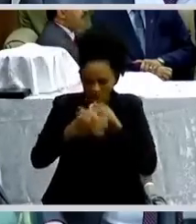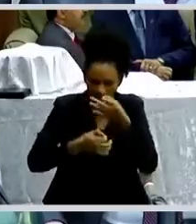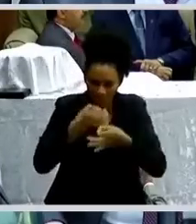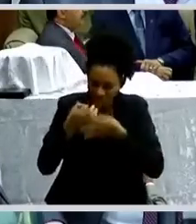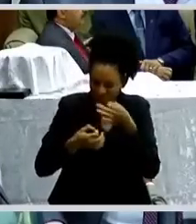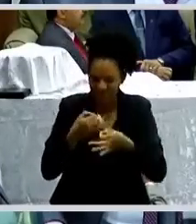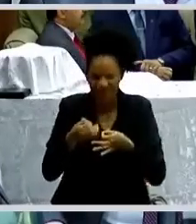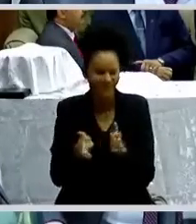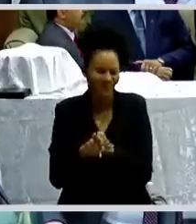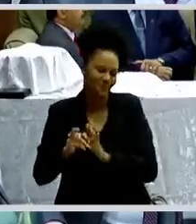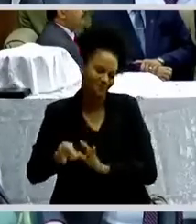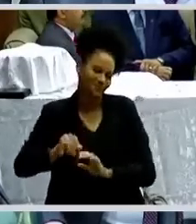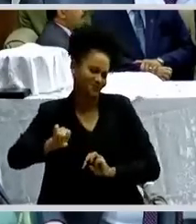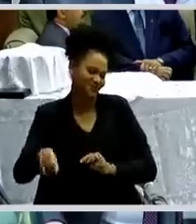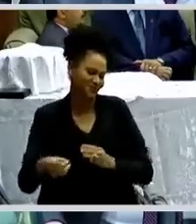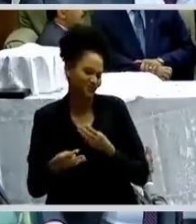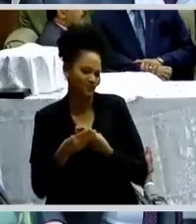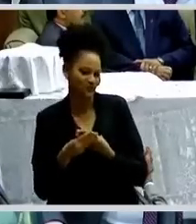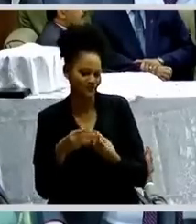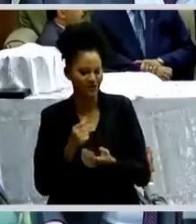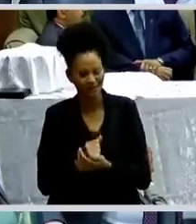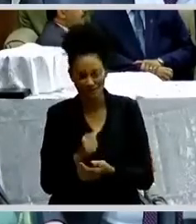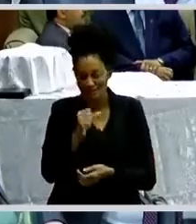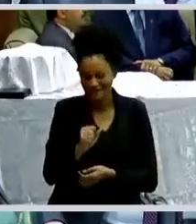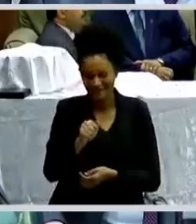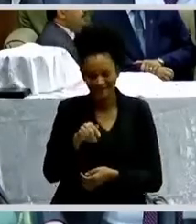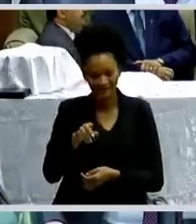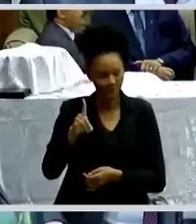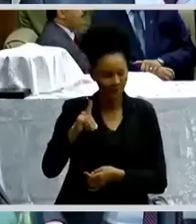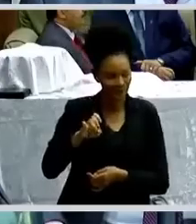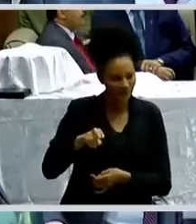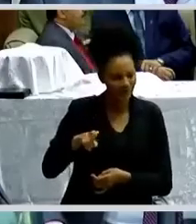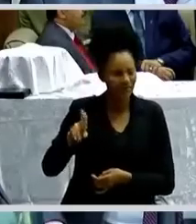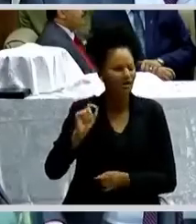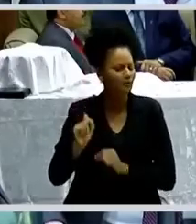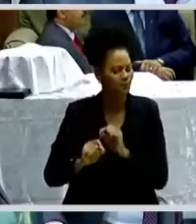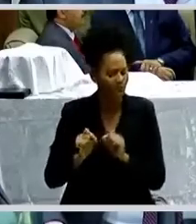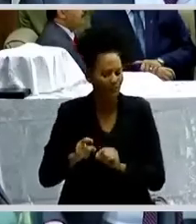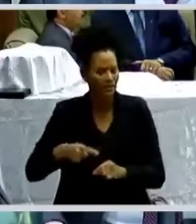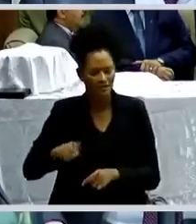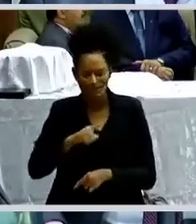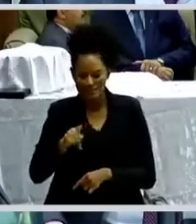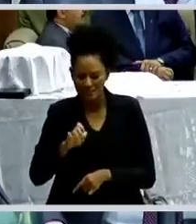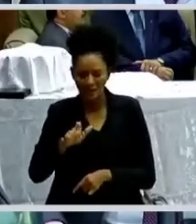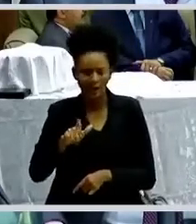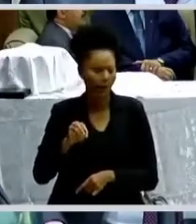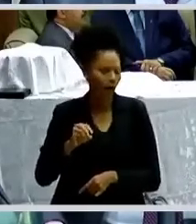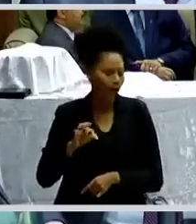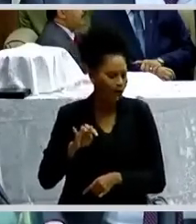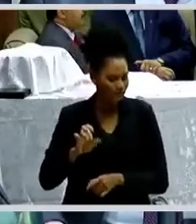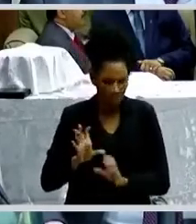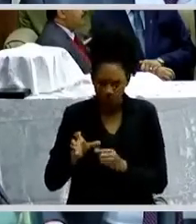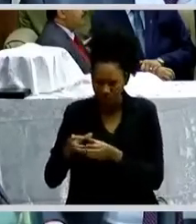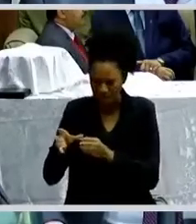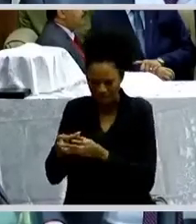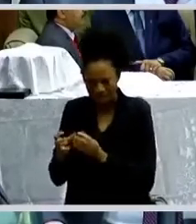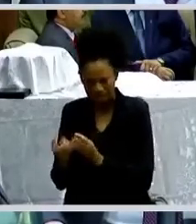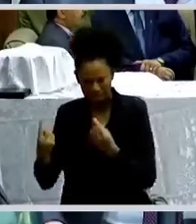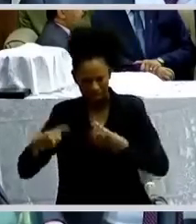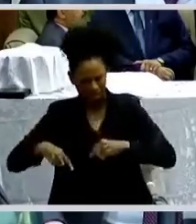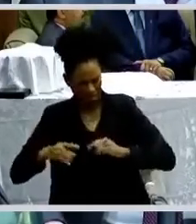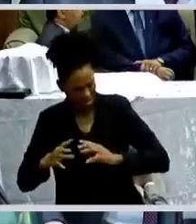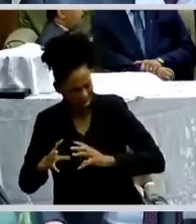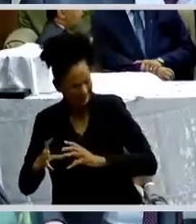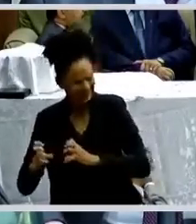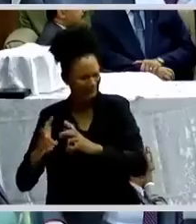judeus. Saduceus, fariseus, essênios, zelotes, mais brigavam entre si, ou